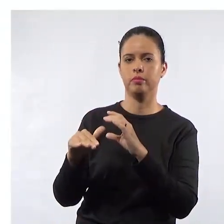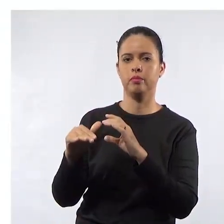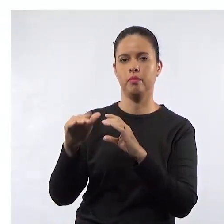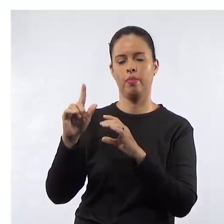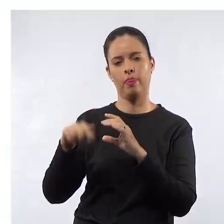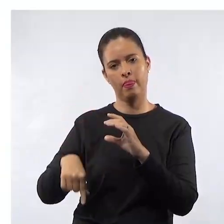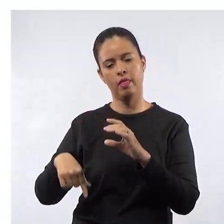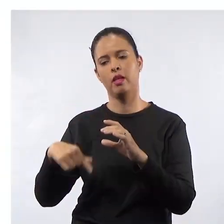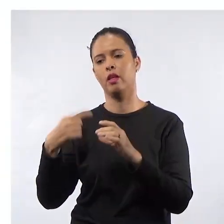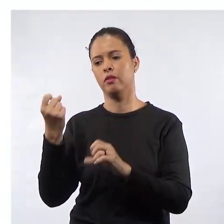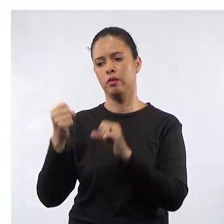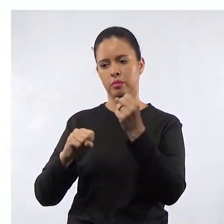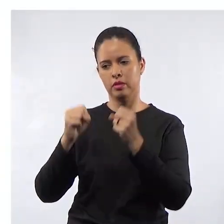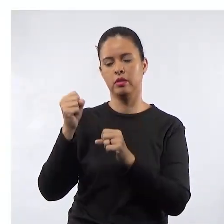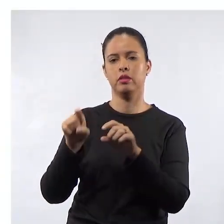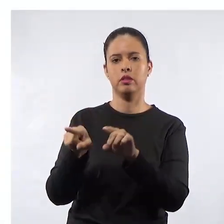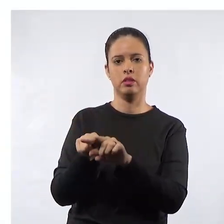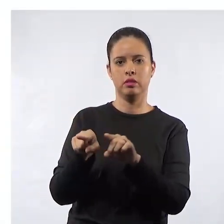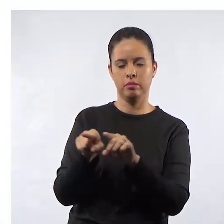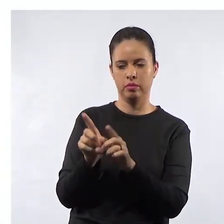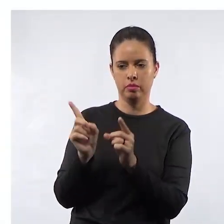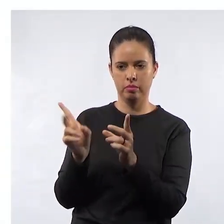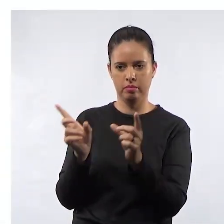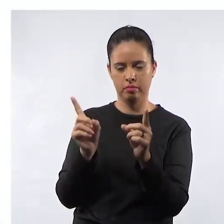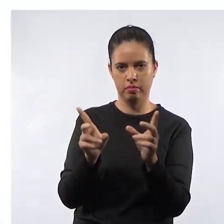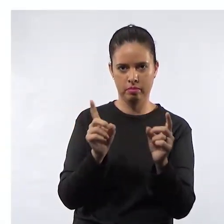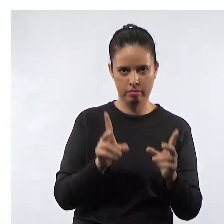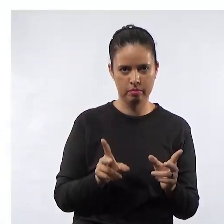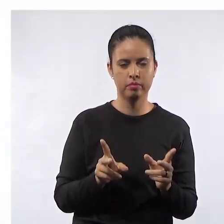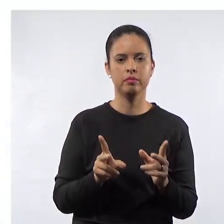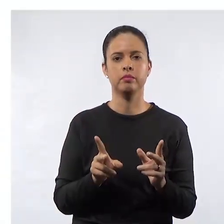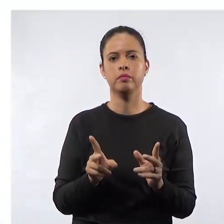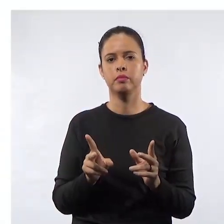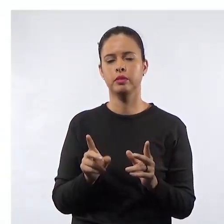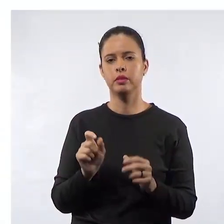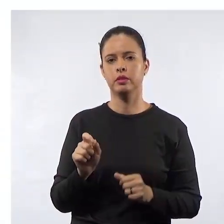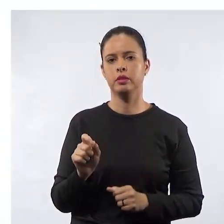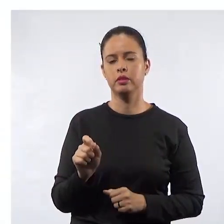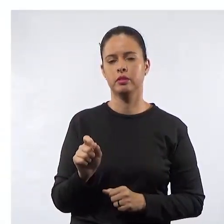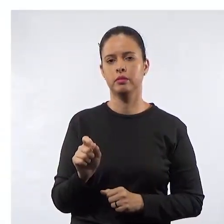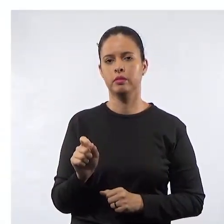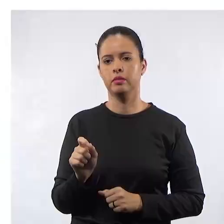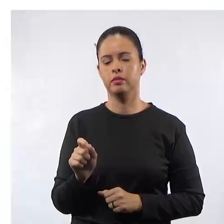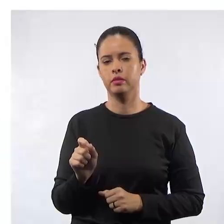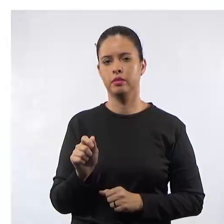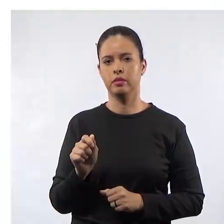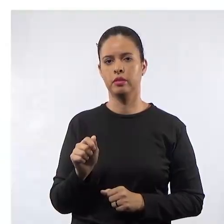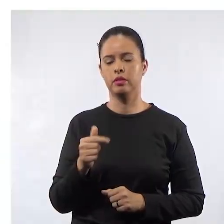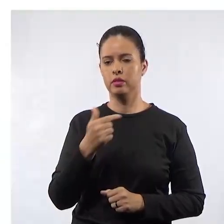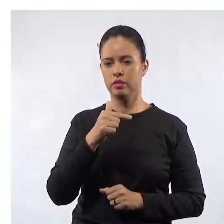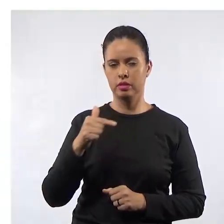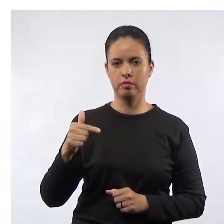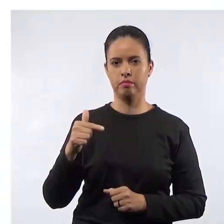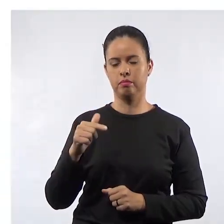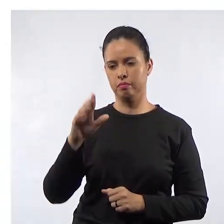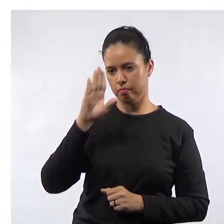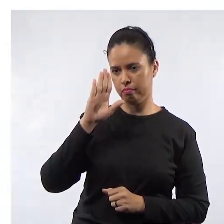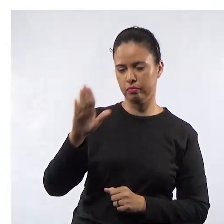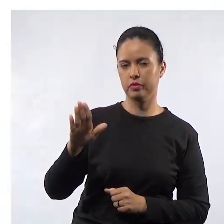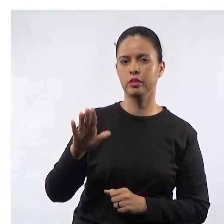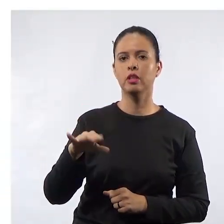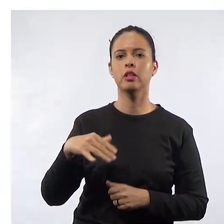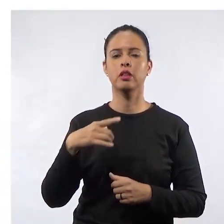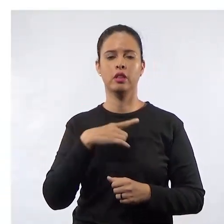tanto o fabricante quanto o comerciante de forma sem preferência de ordem. Aqui